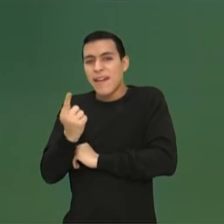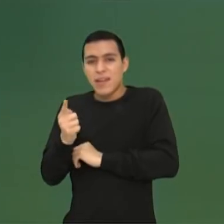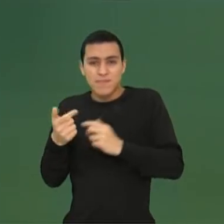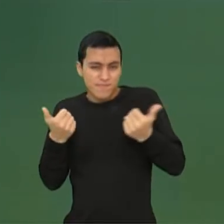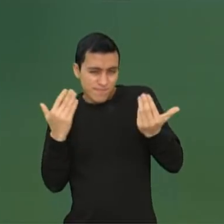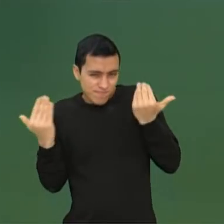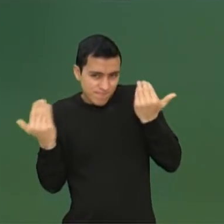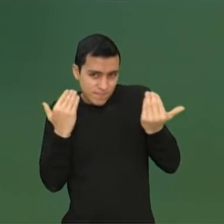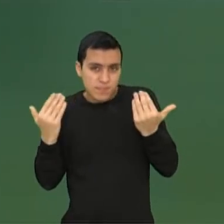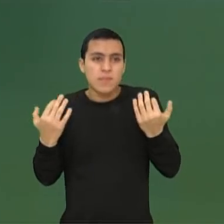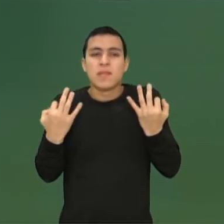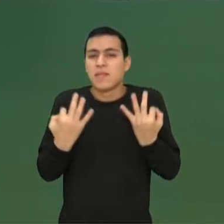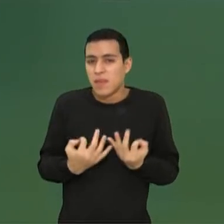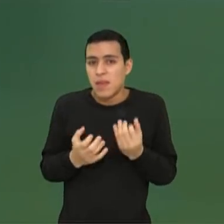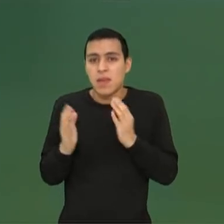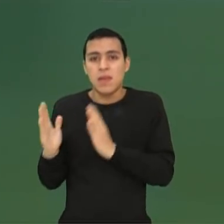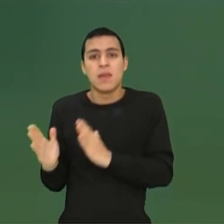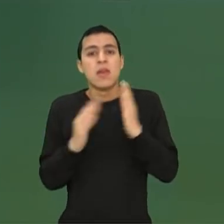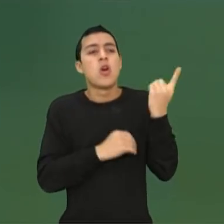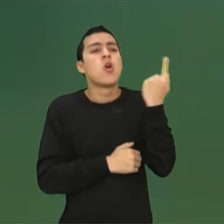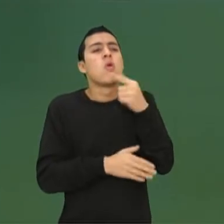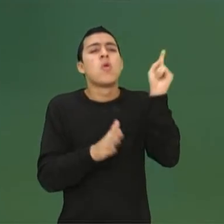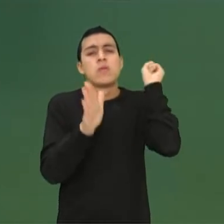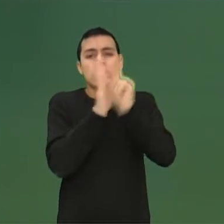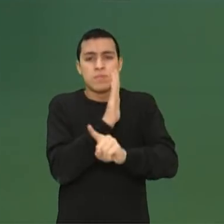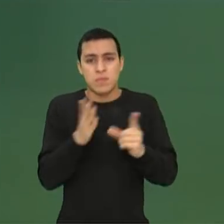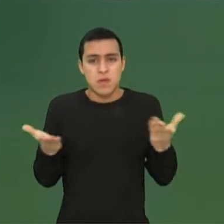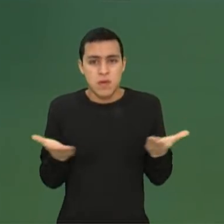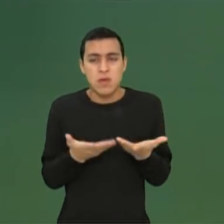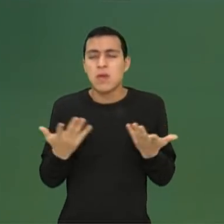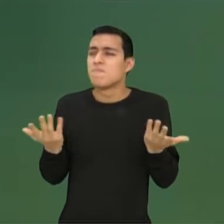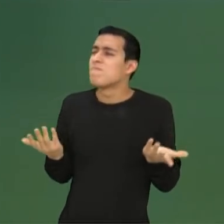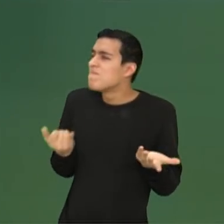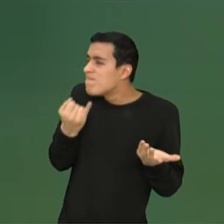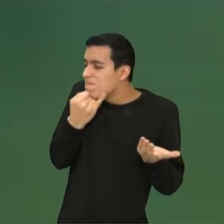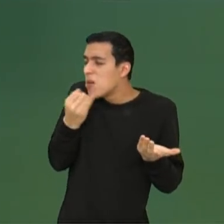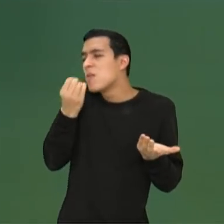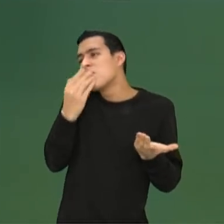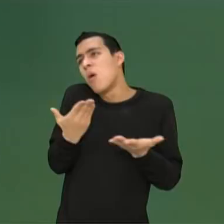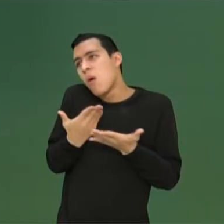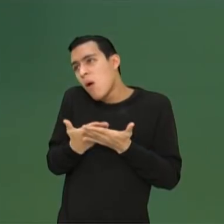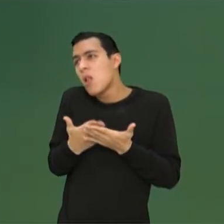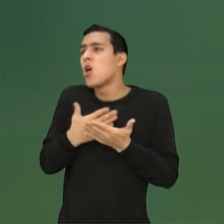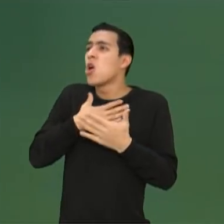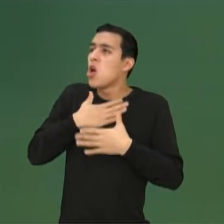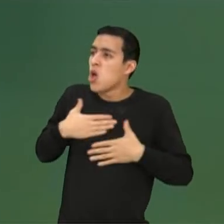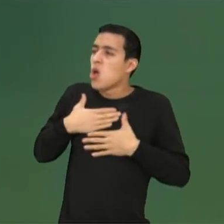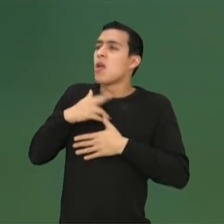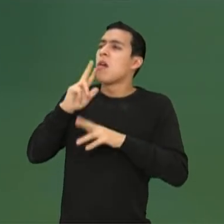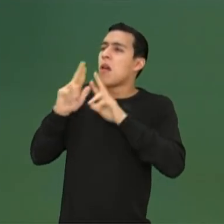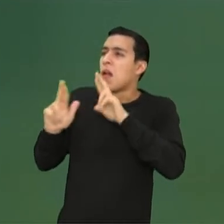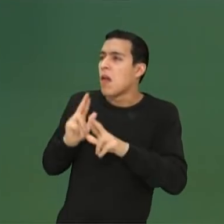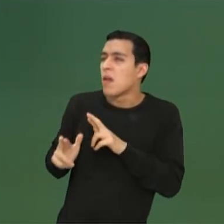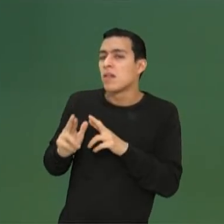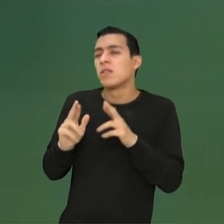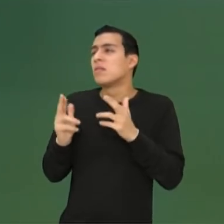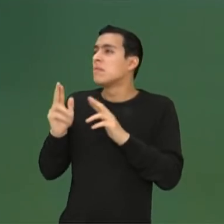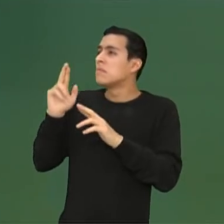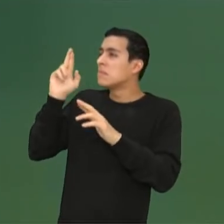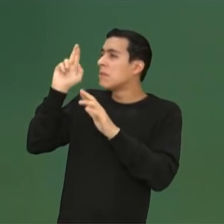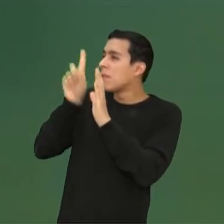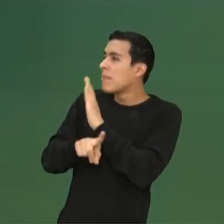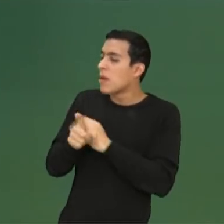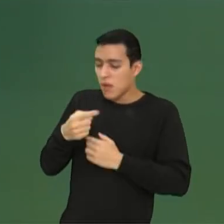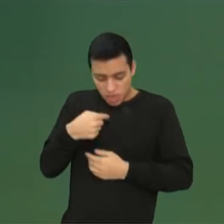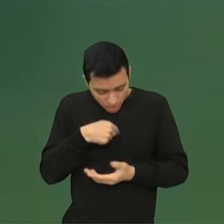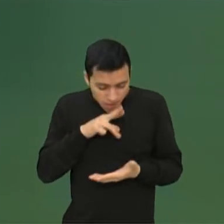gramas. Vamos para o nosso último quiz de hoje? Ah, Fabiano, mas é tão bom, eu gosto de responder essas perguntas. Você pergunta aí